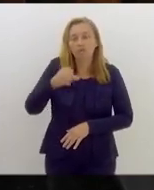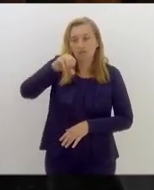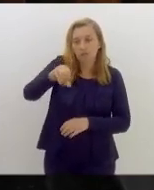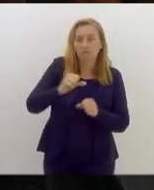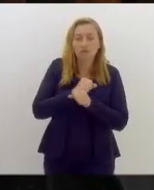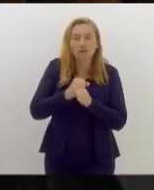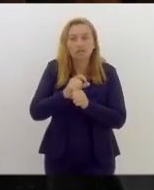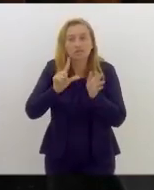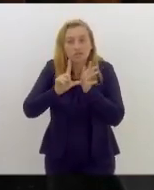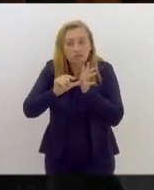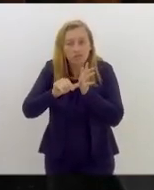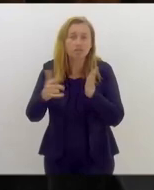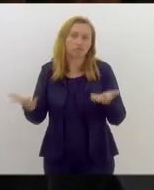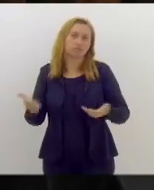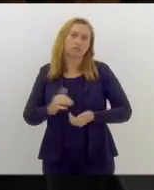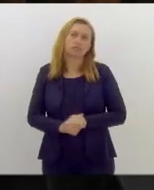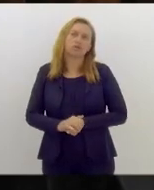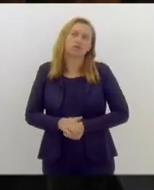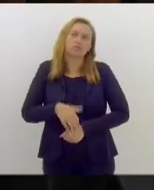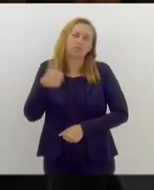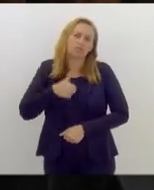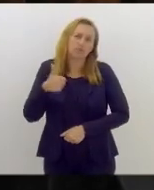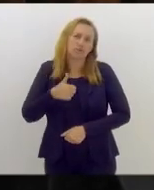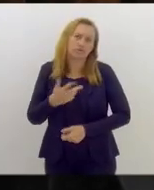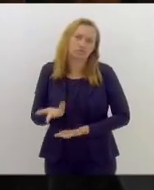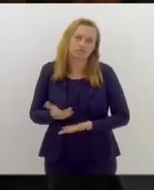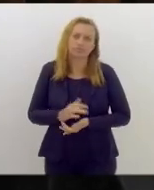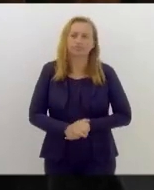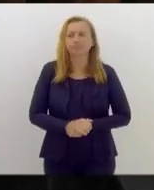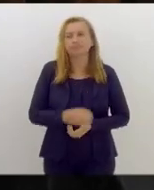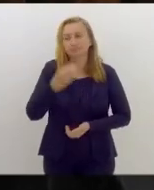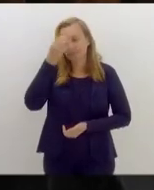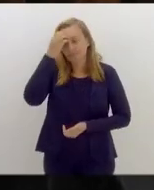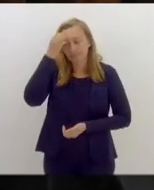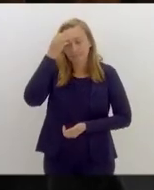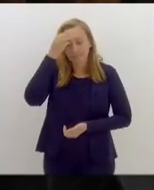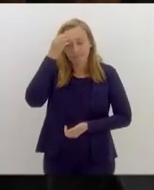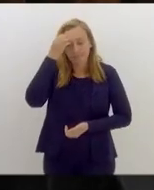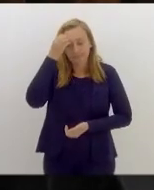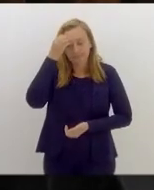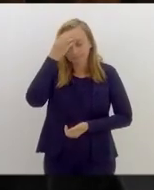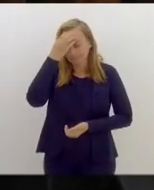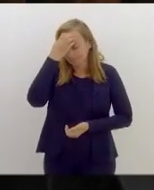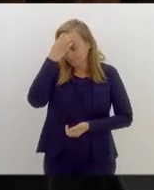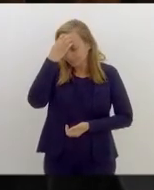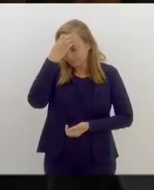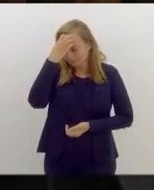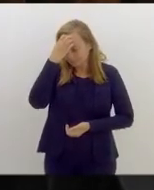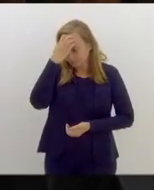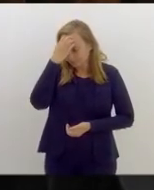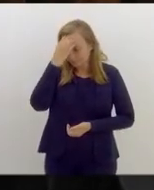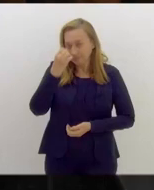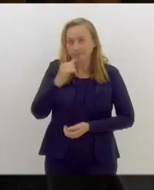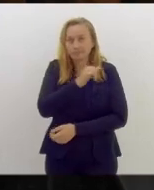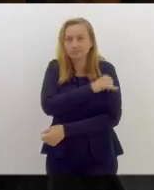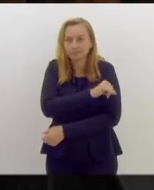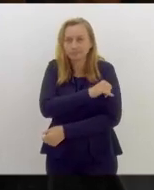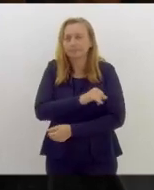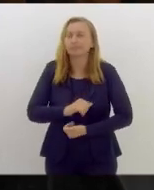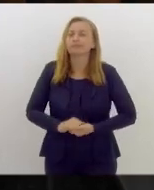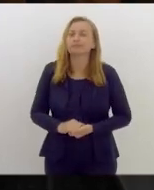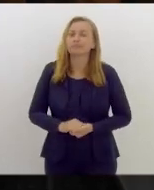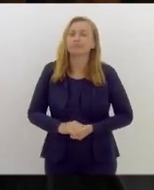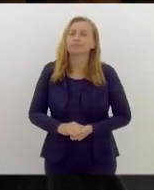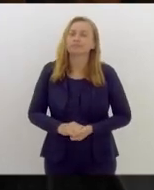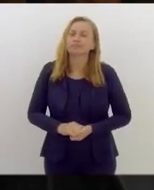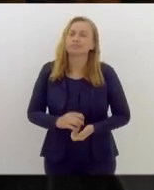atraso, 8 anos de atraso. Então, primeiro, para contextualizar, que o Rio de Janeiro, decididamente, não é para amadores. Teve até um episódio, não